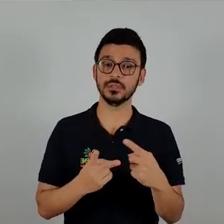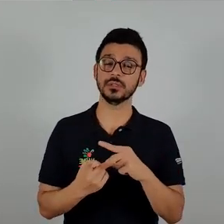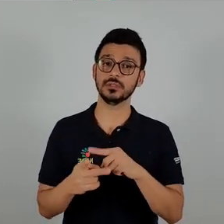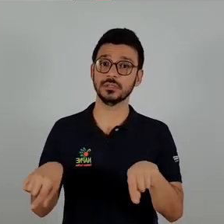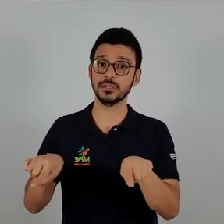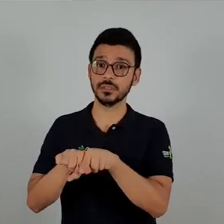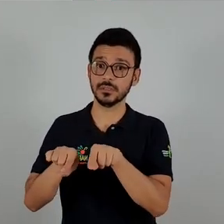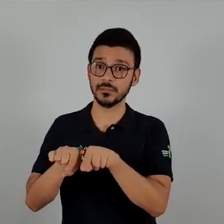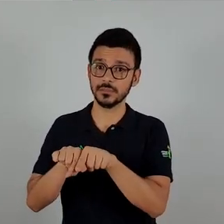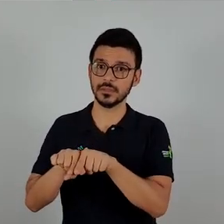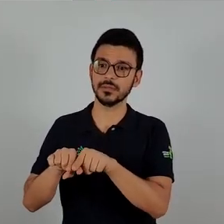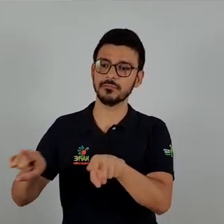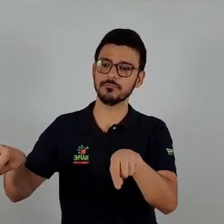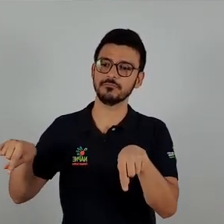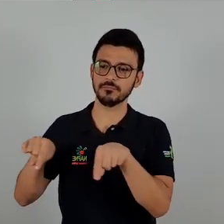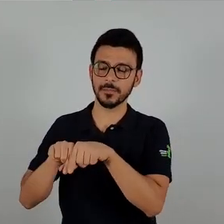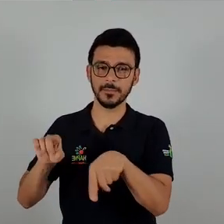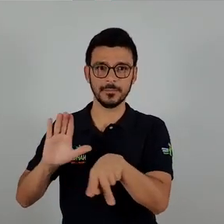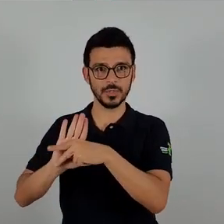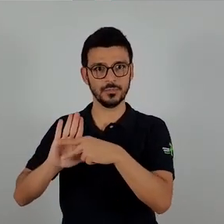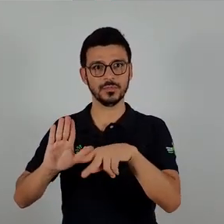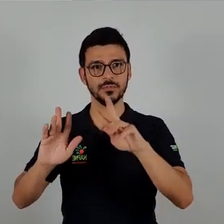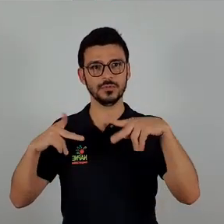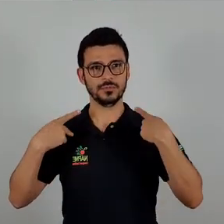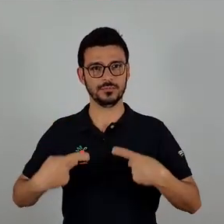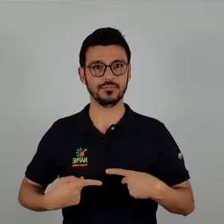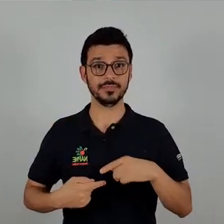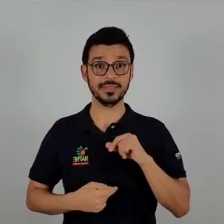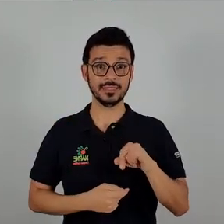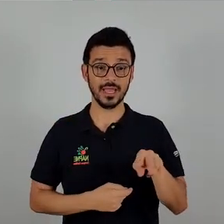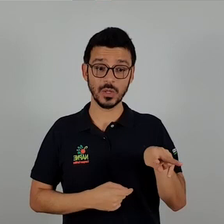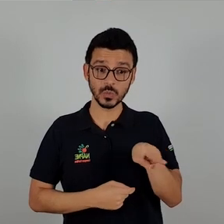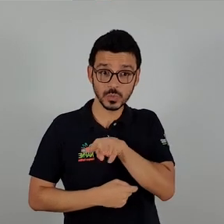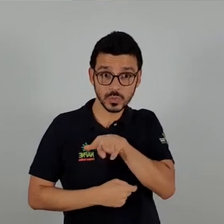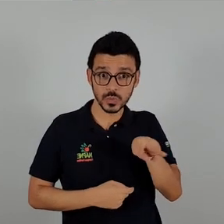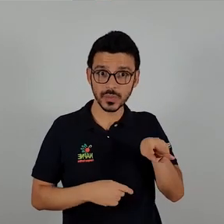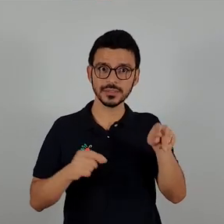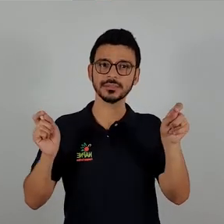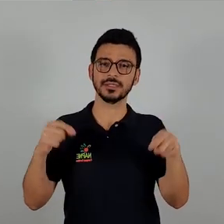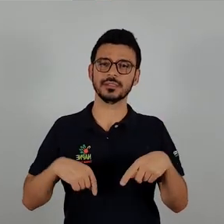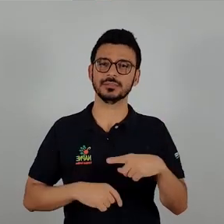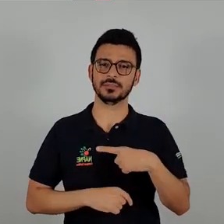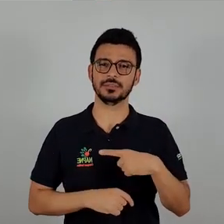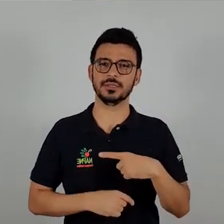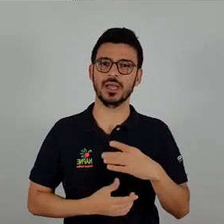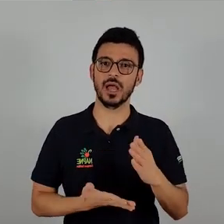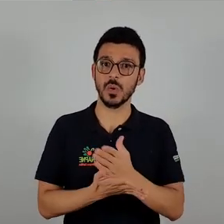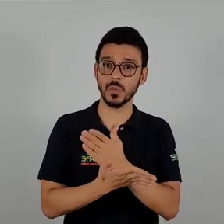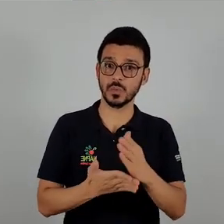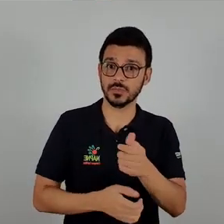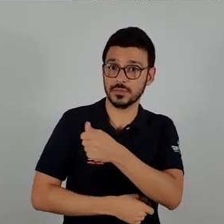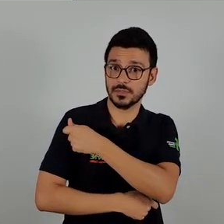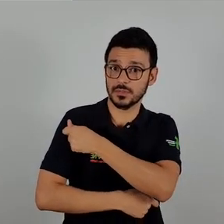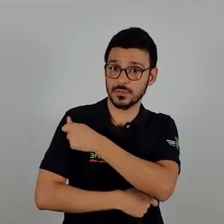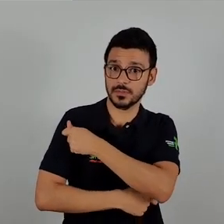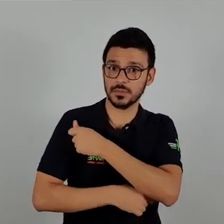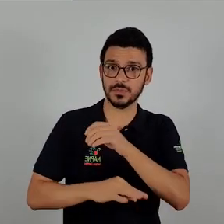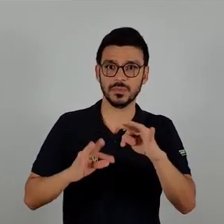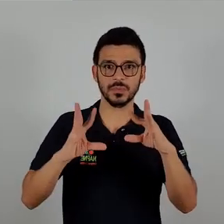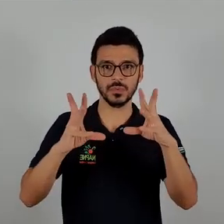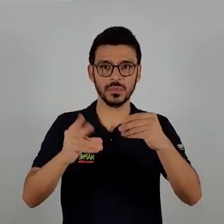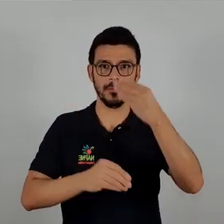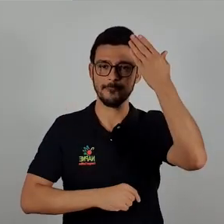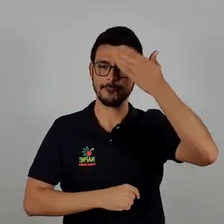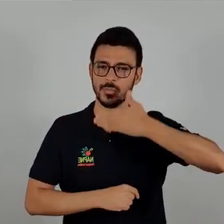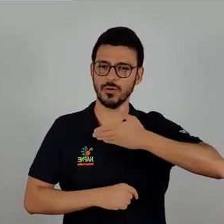quando conseguimos tratar os tutores. Boa parte das melhoras do cão, do gato, se dão em razão da melhora tua também, né? Da tua evolução,